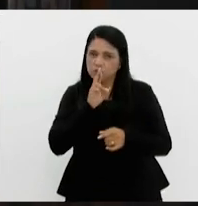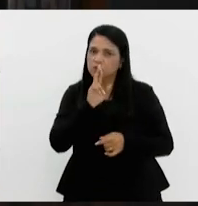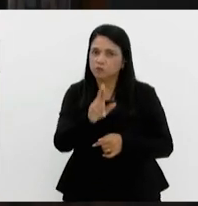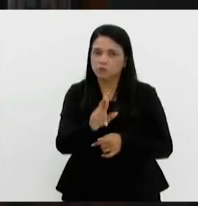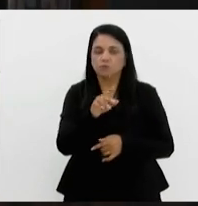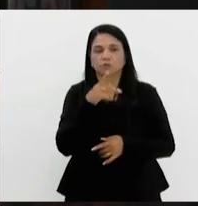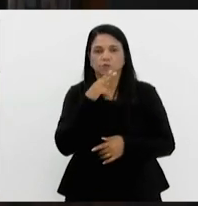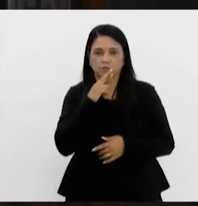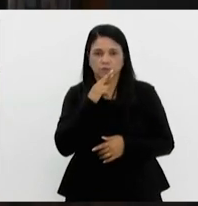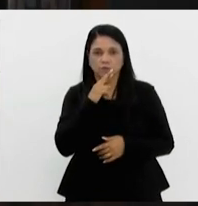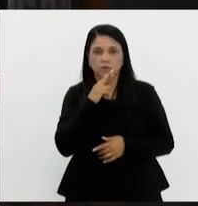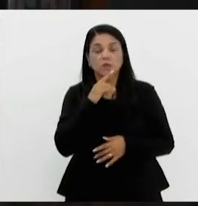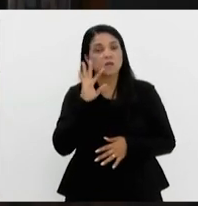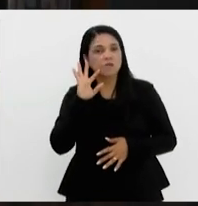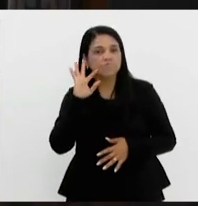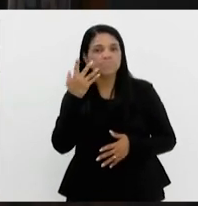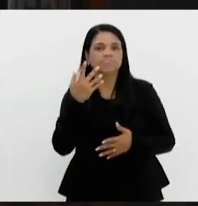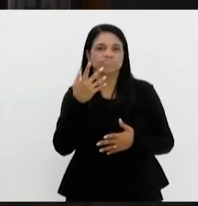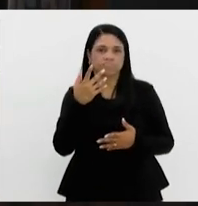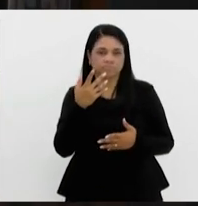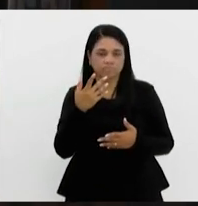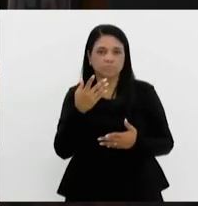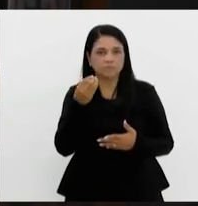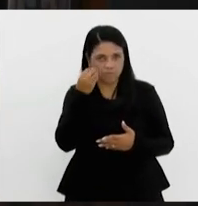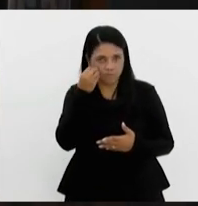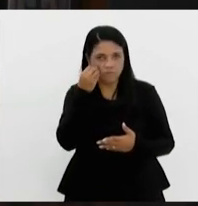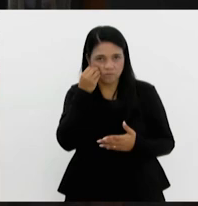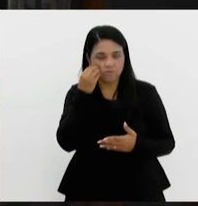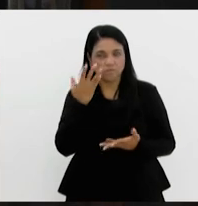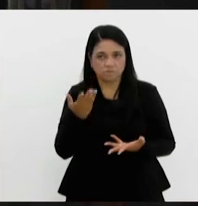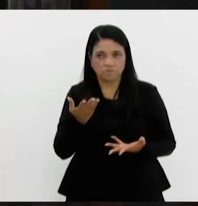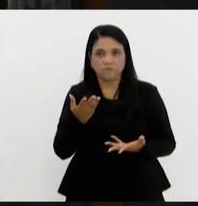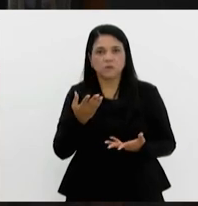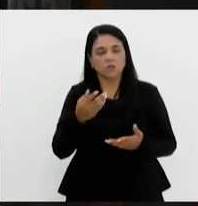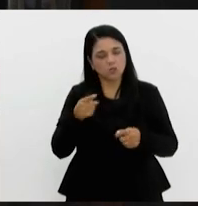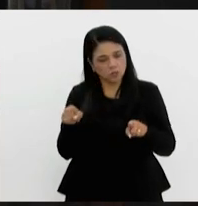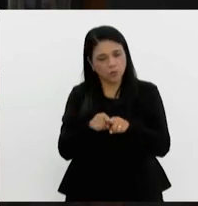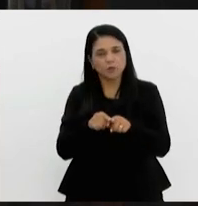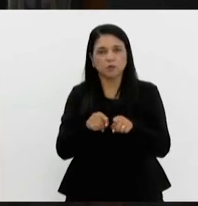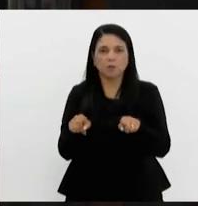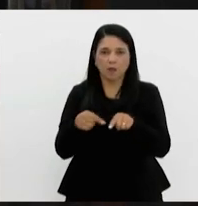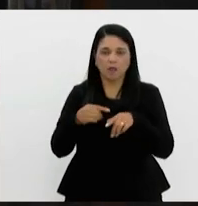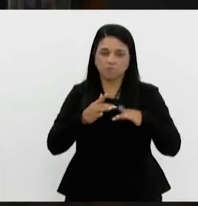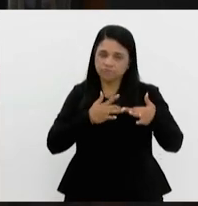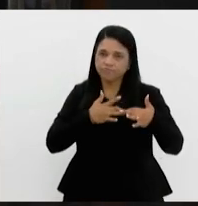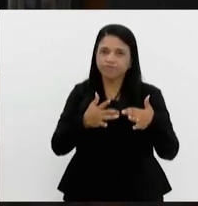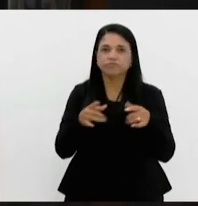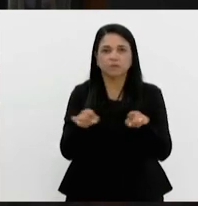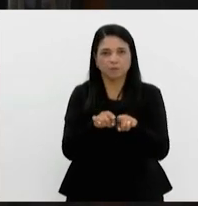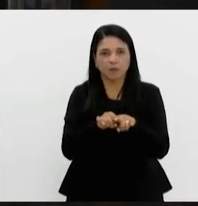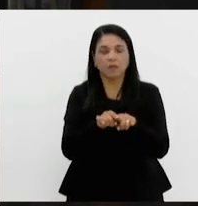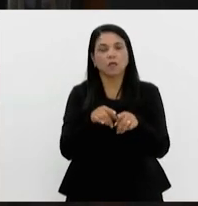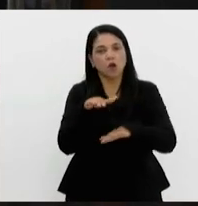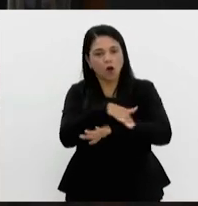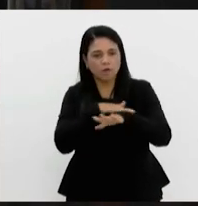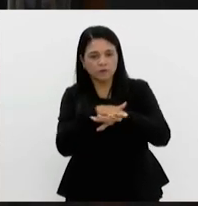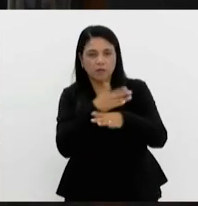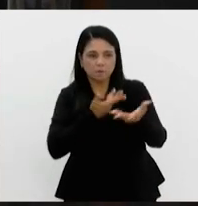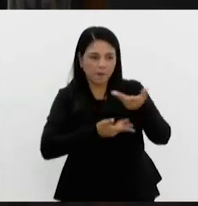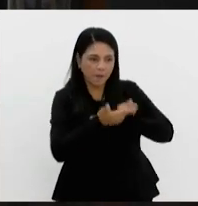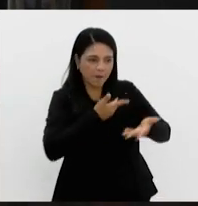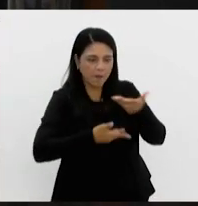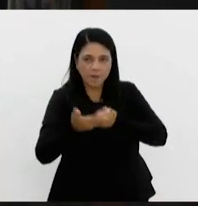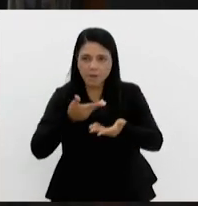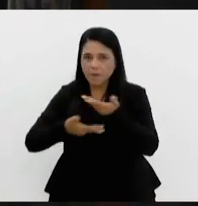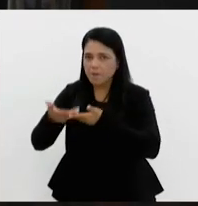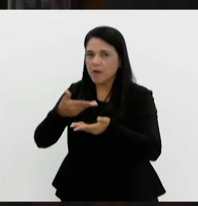E buscando as soluções. Também conte comigo, porque a gente tem conversado muito com ela e levado as